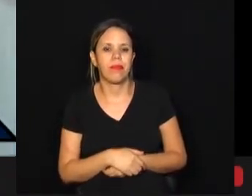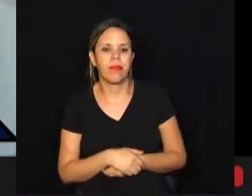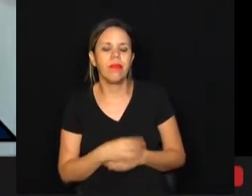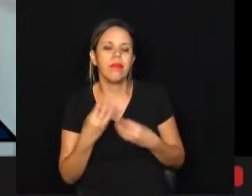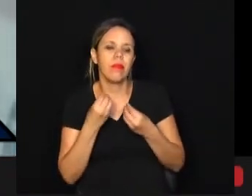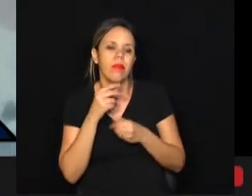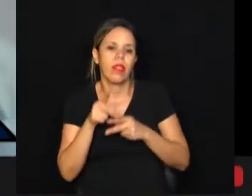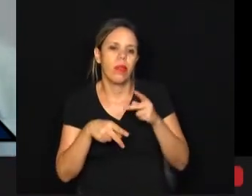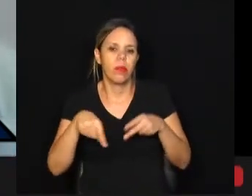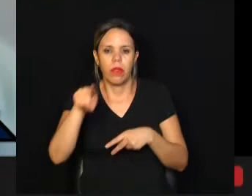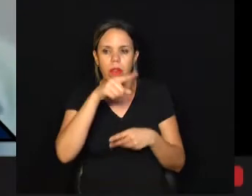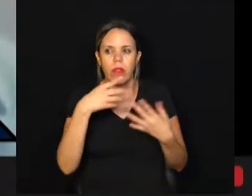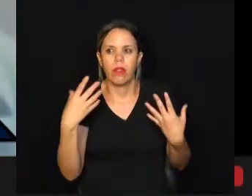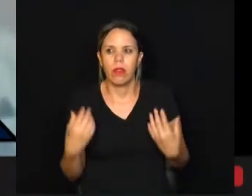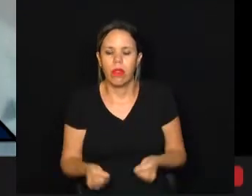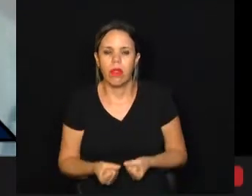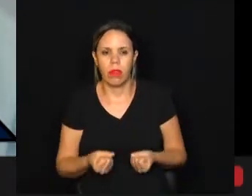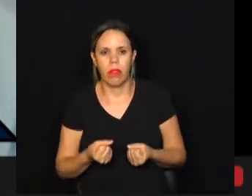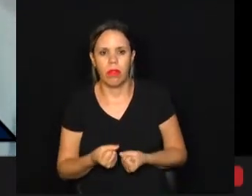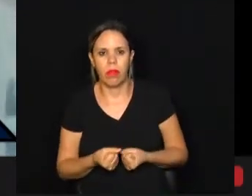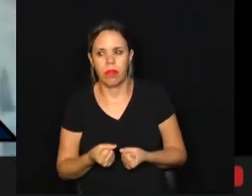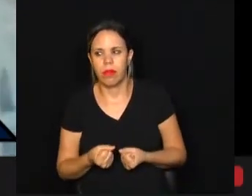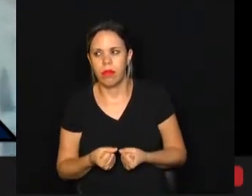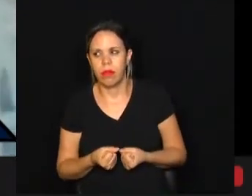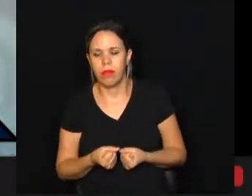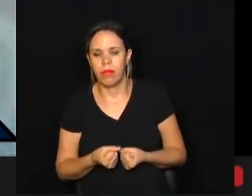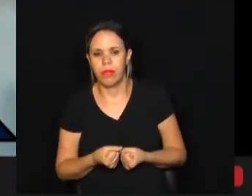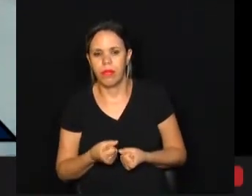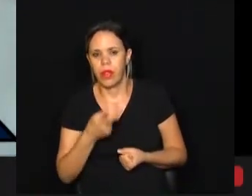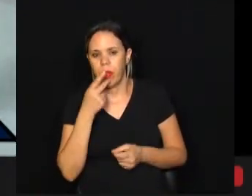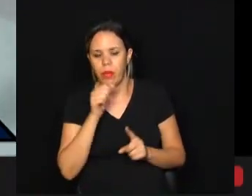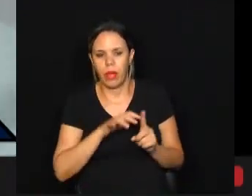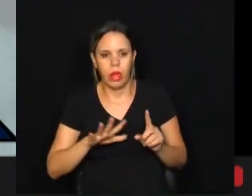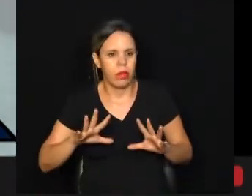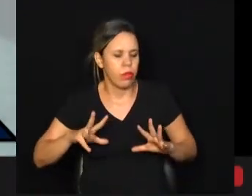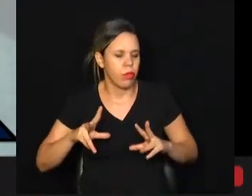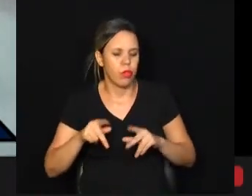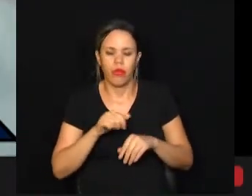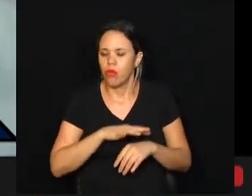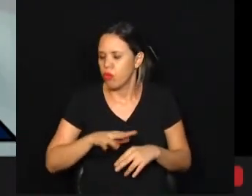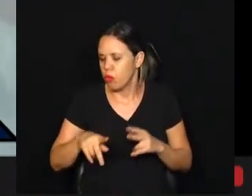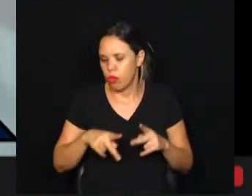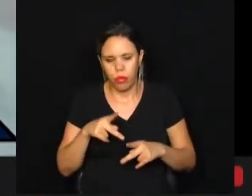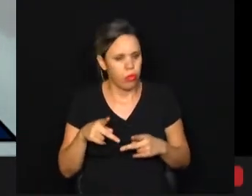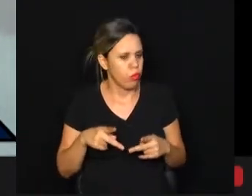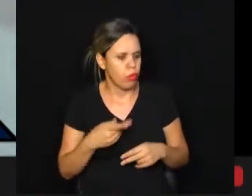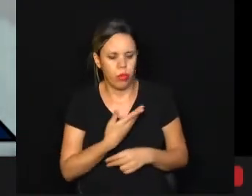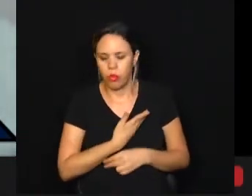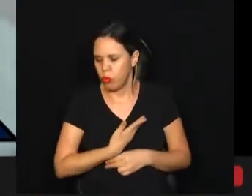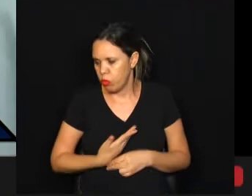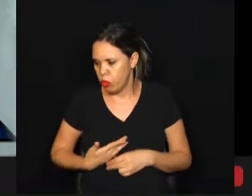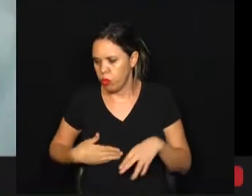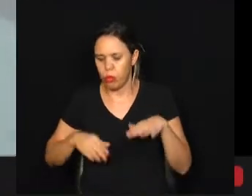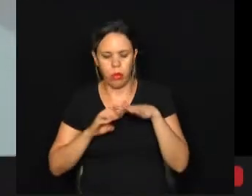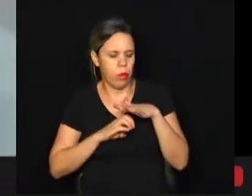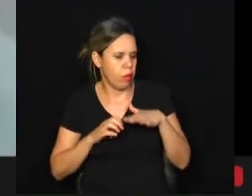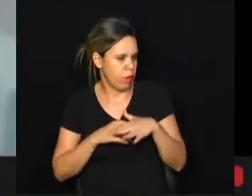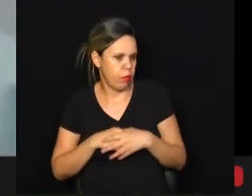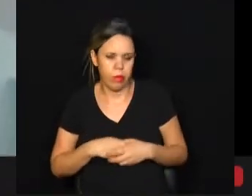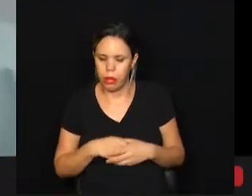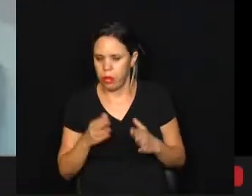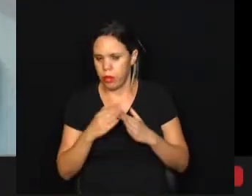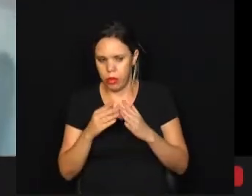sensibilizar a sociedade, estimular a sociedade? E quando eu falo sociedade, de uma forma geral, poder público, empresas,